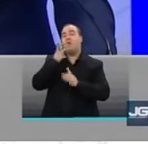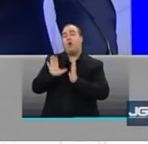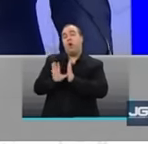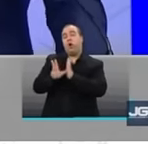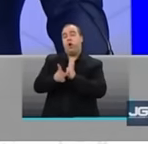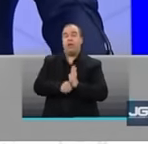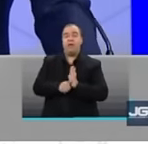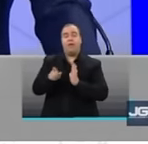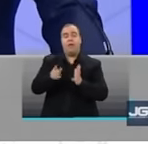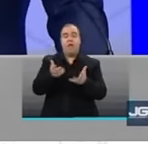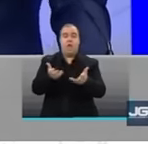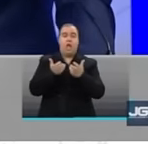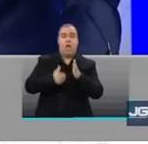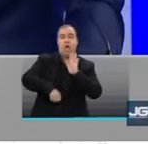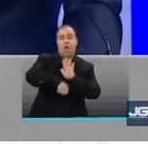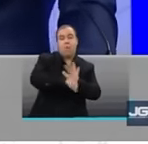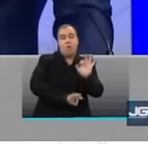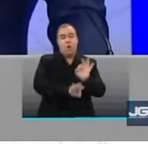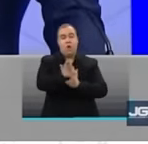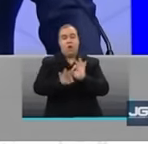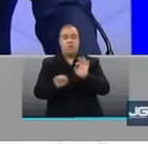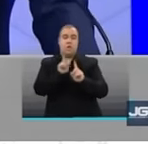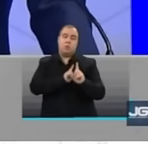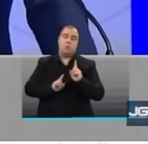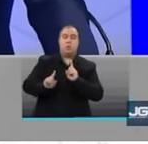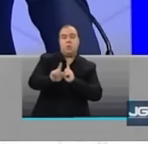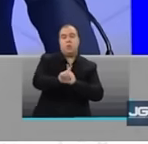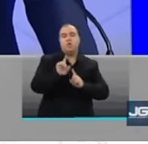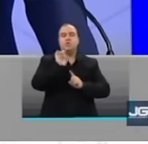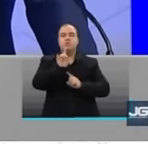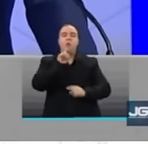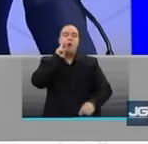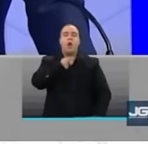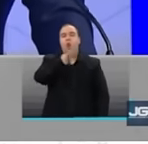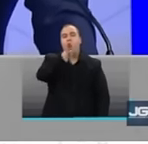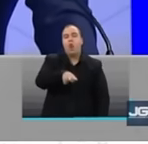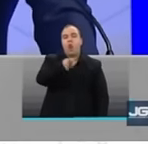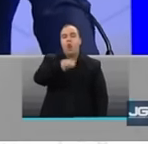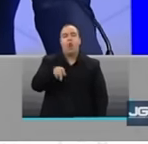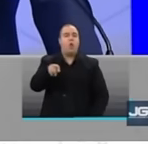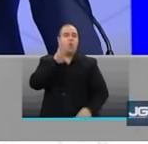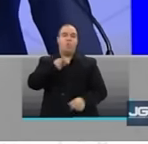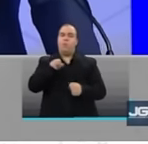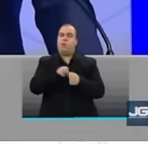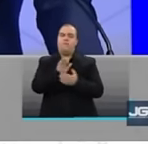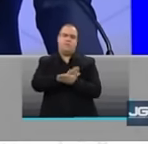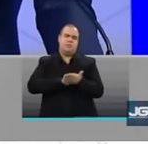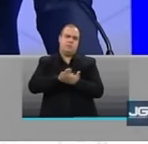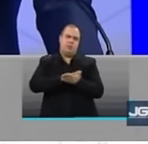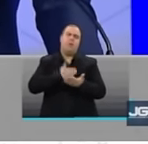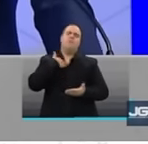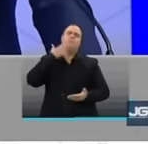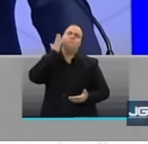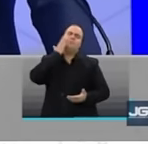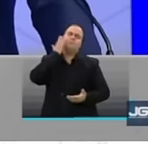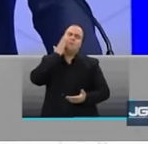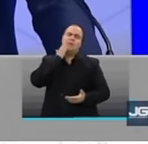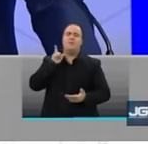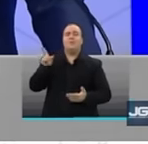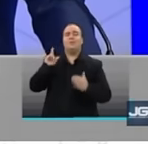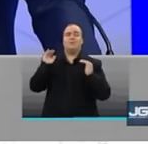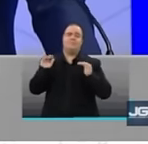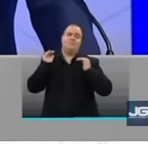Datena quer combater o crime organizado, fica só com o TP, o teleprompter lá, nunca fez nada, eu entendo o que você passa. Você é um